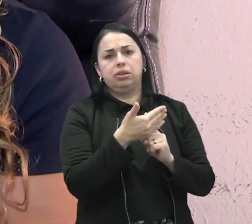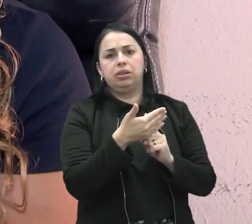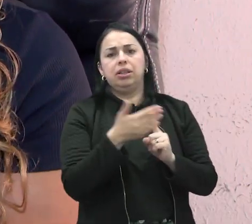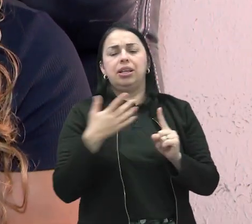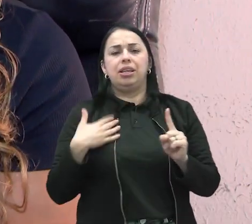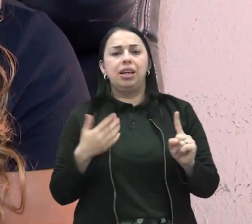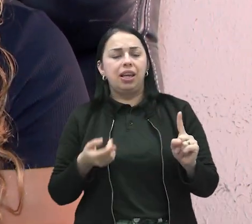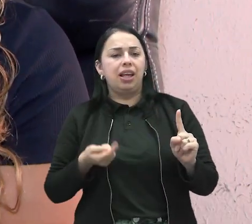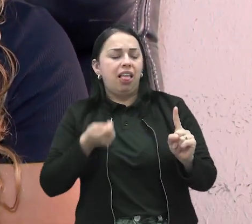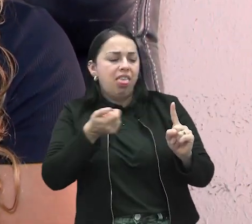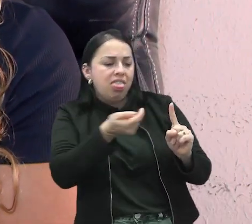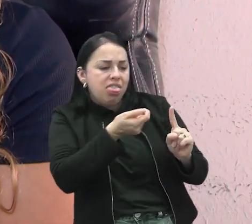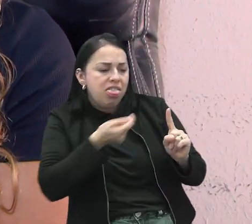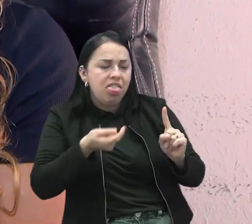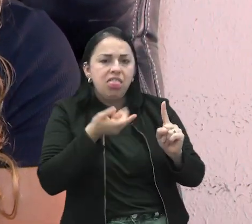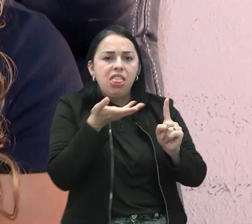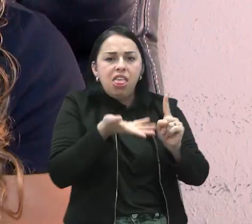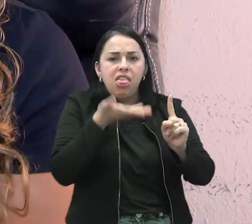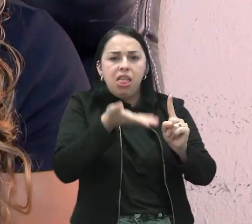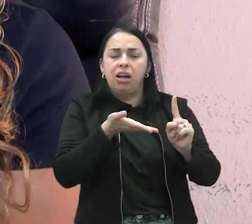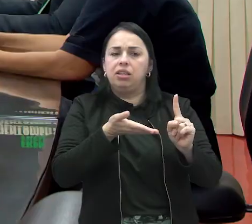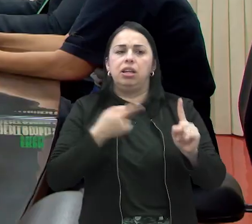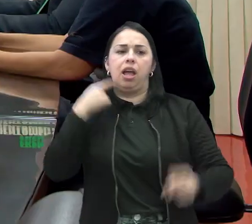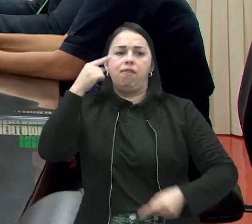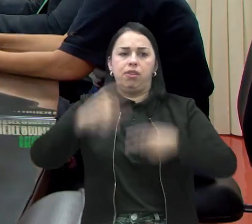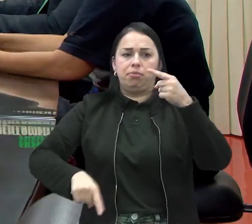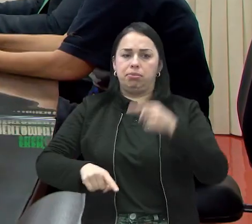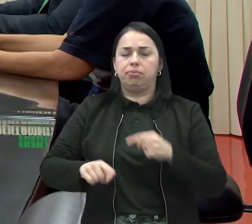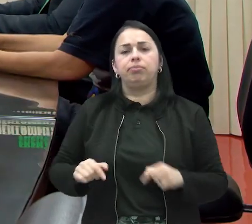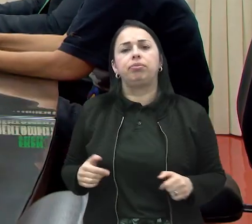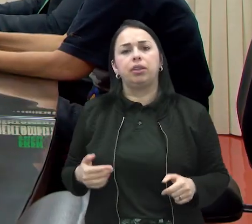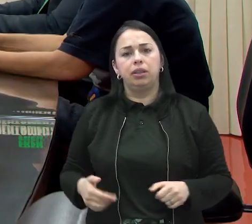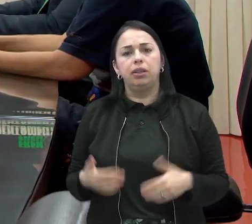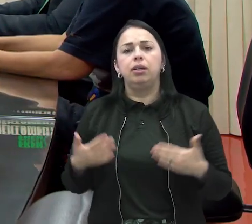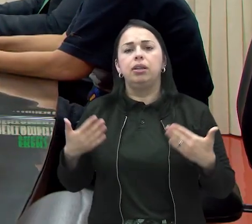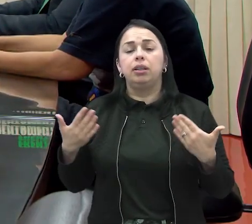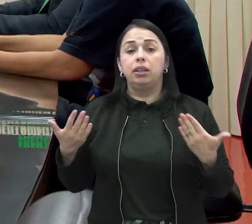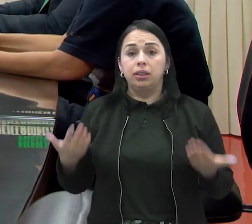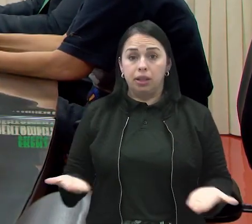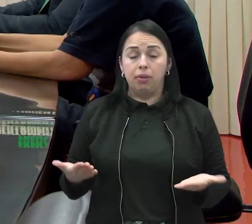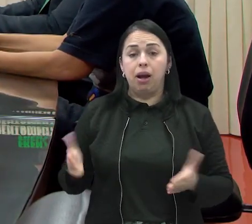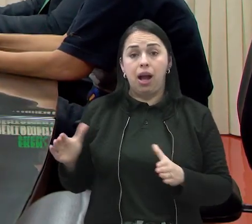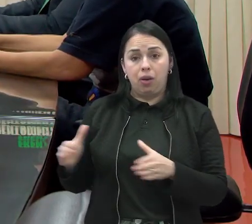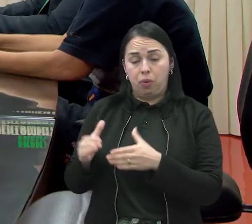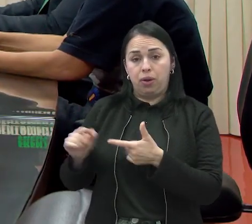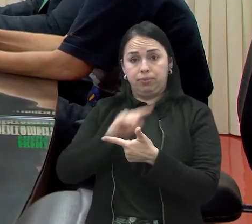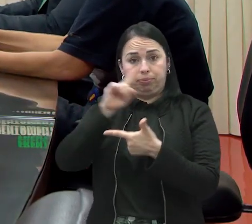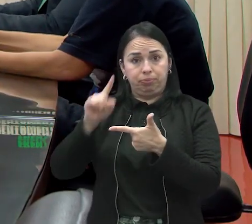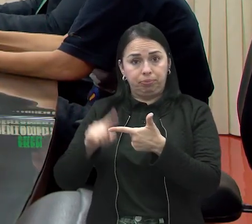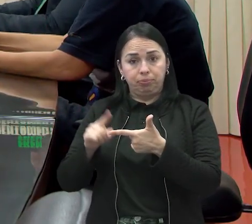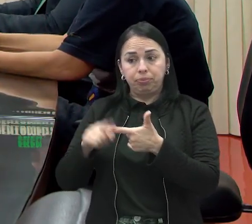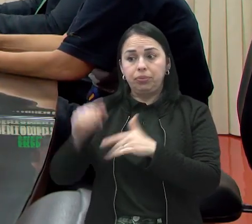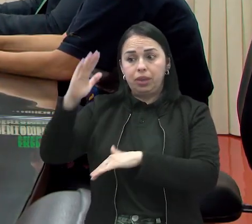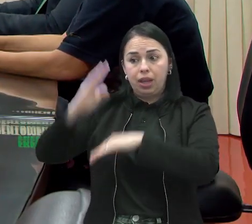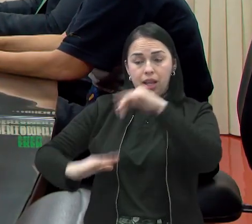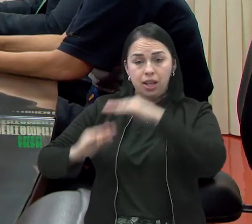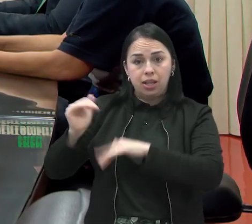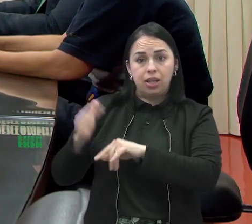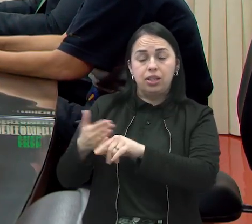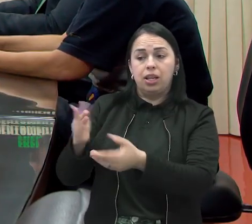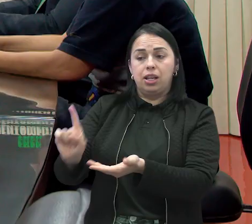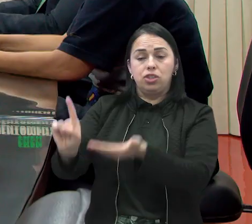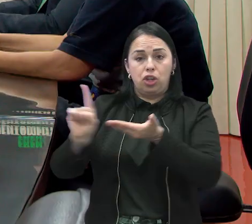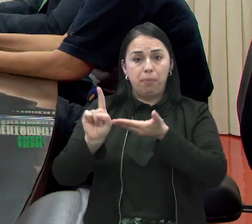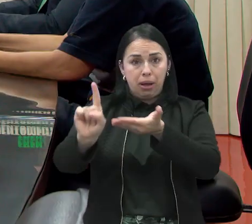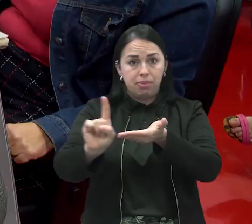combater a exploração infantil. Por isso, o próximo passo da frente é ouvir especialistas